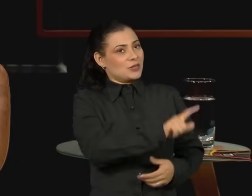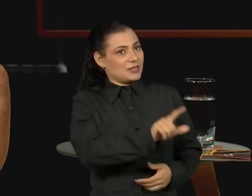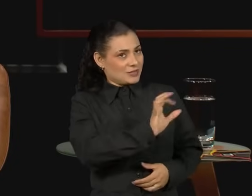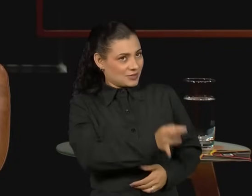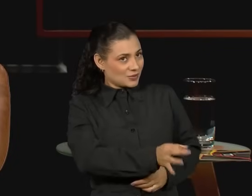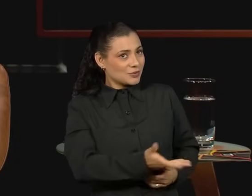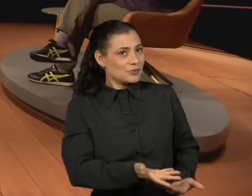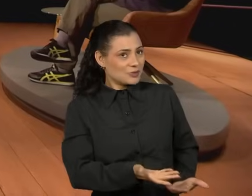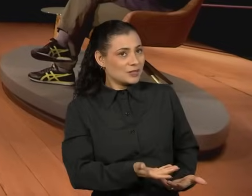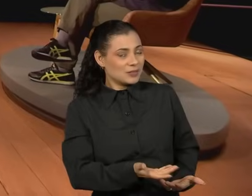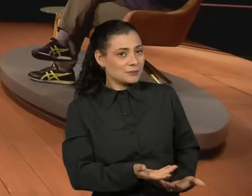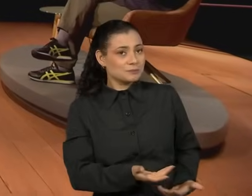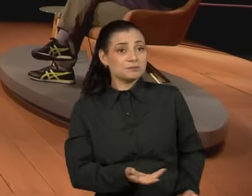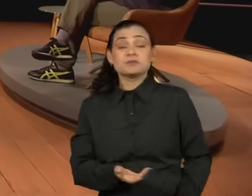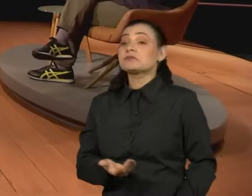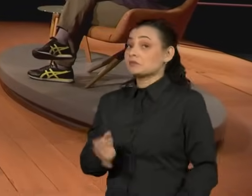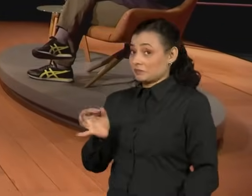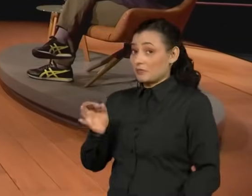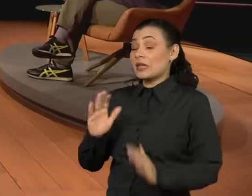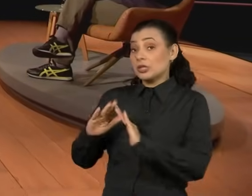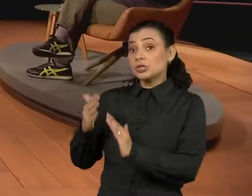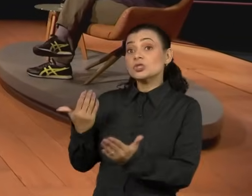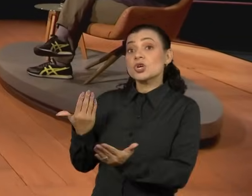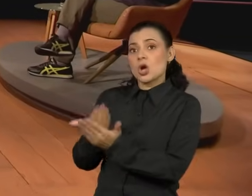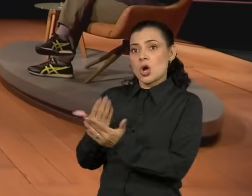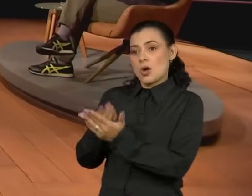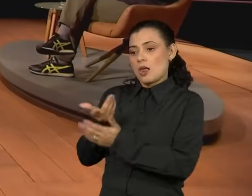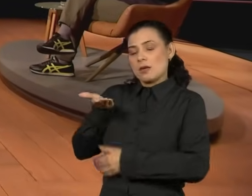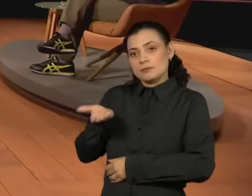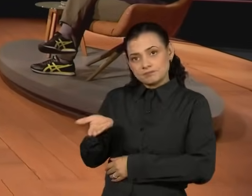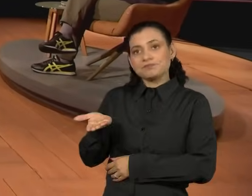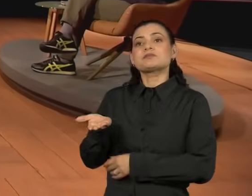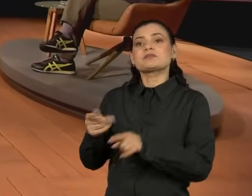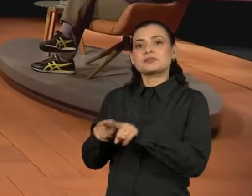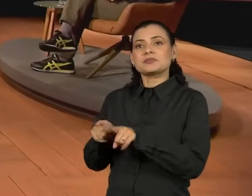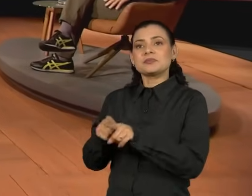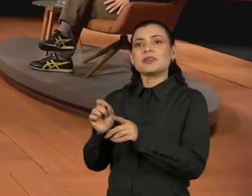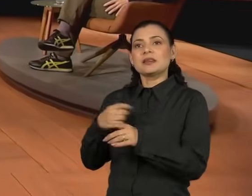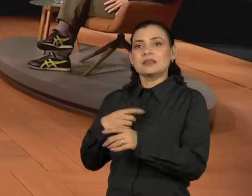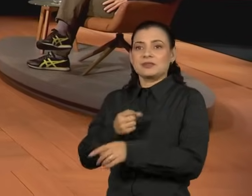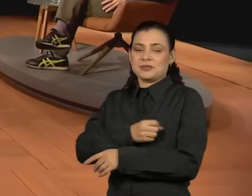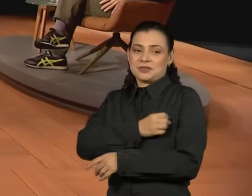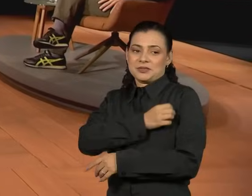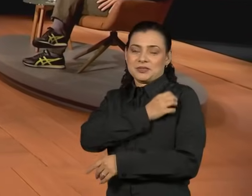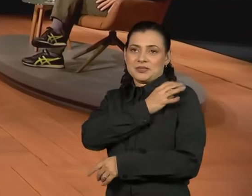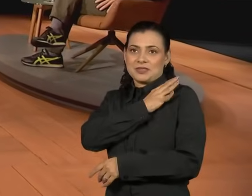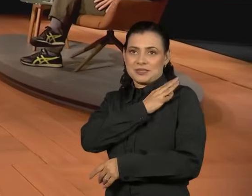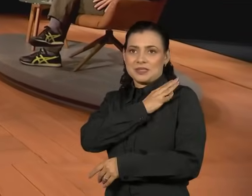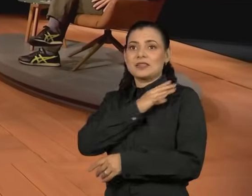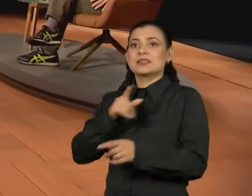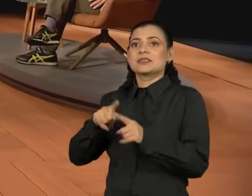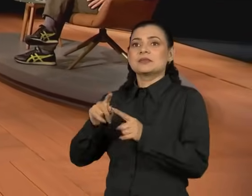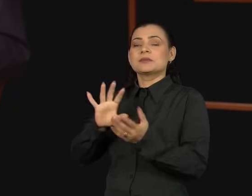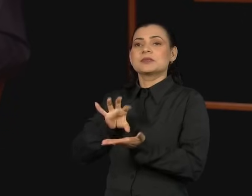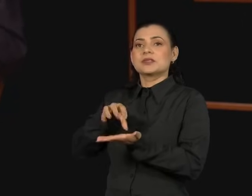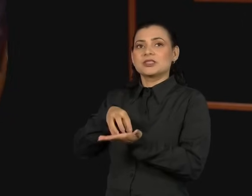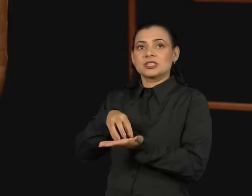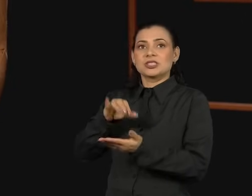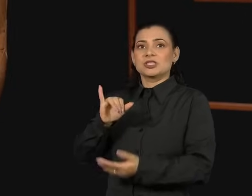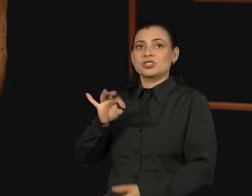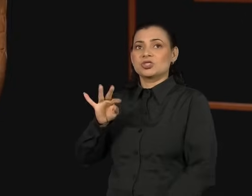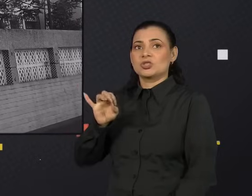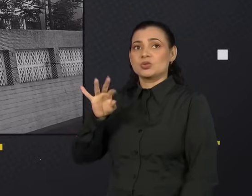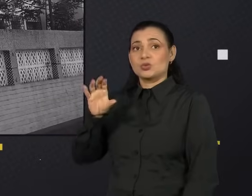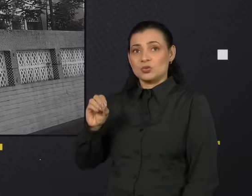Eu encontrei na escola, né, no ginásio do Instituto Martim Afonso, em